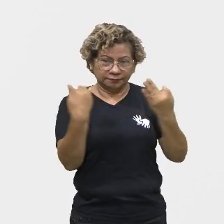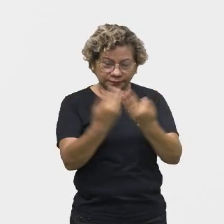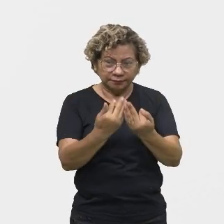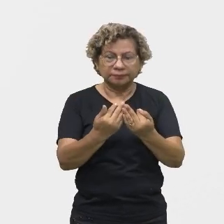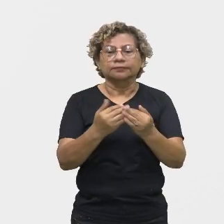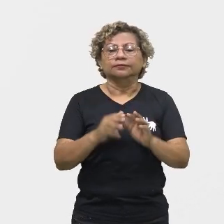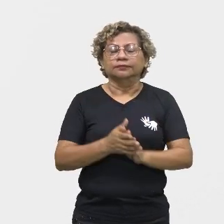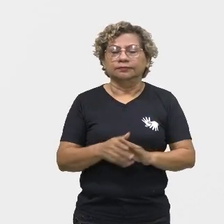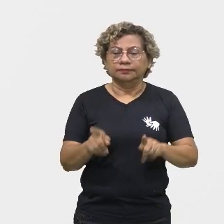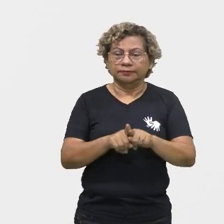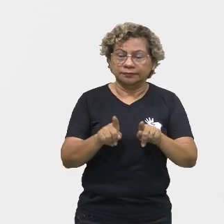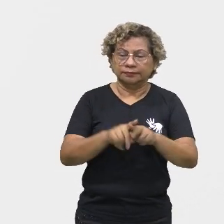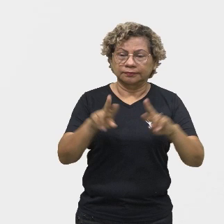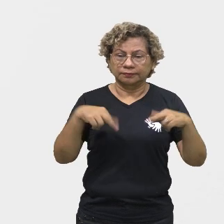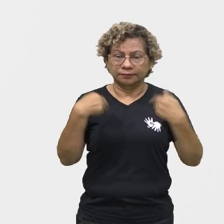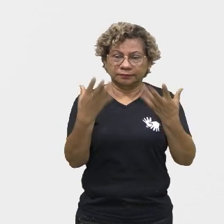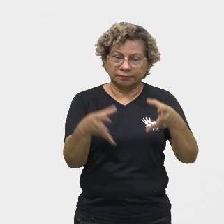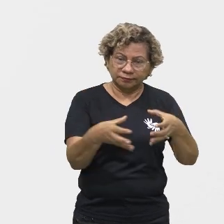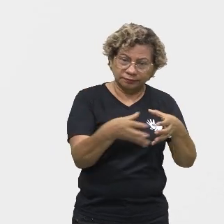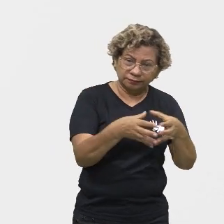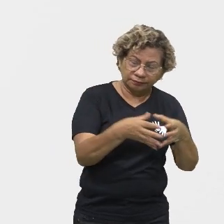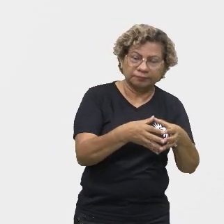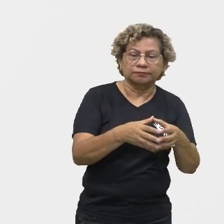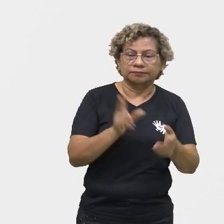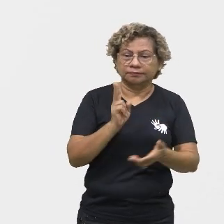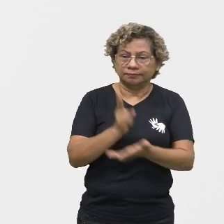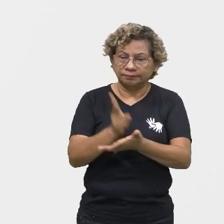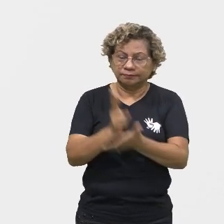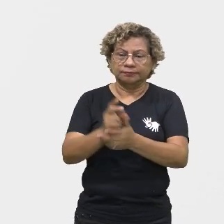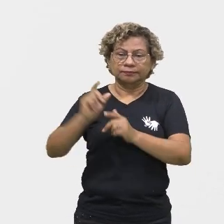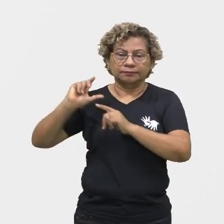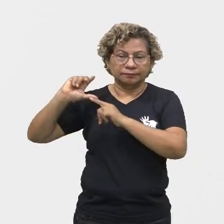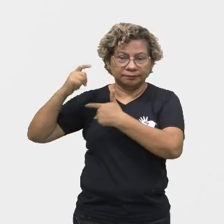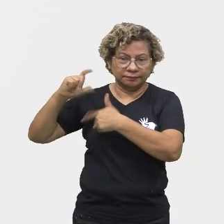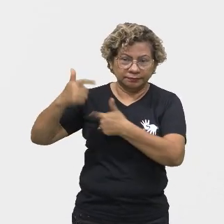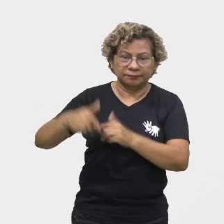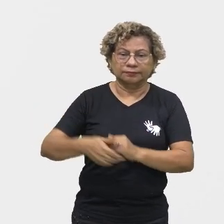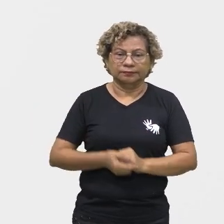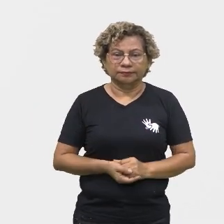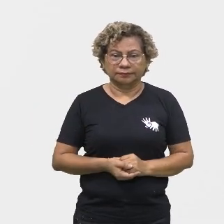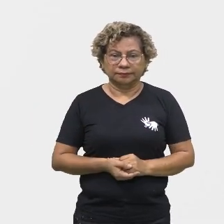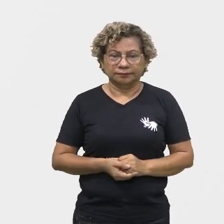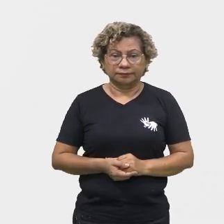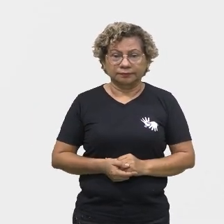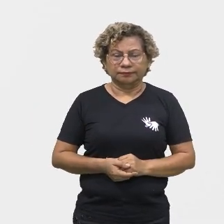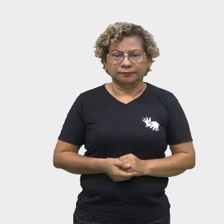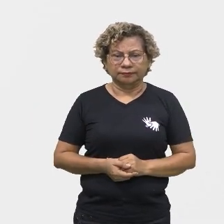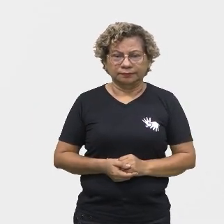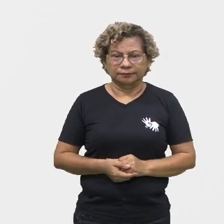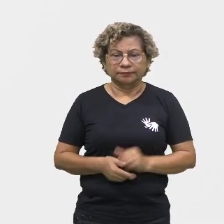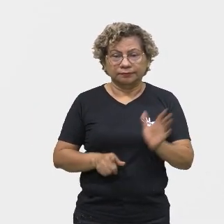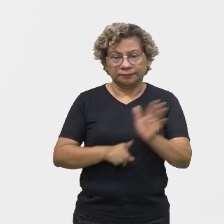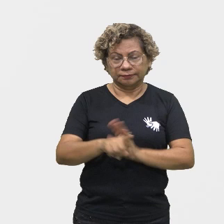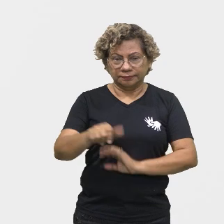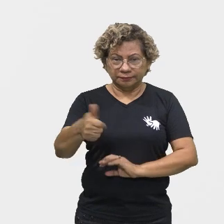para manter esta tradição. Vamos lá para a nossa próxima questão?